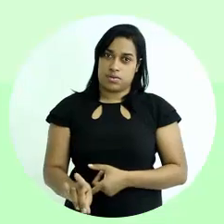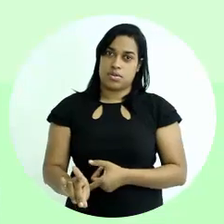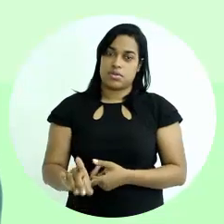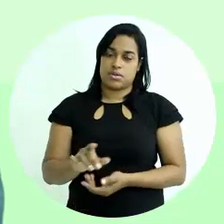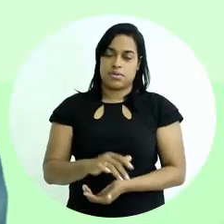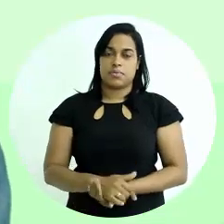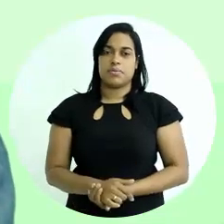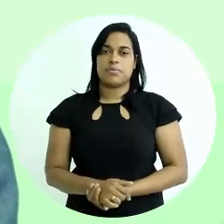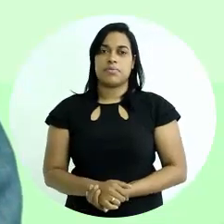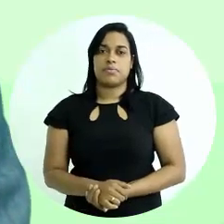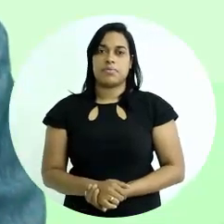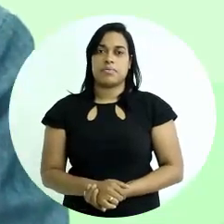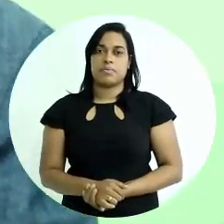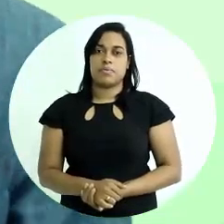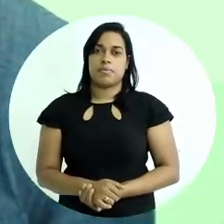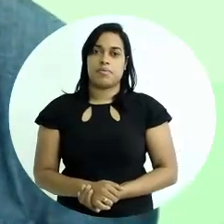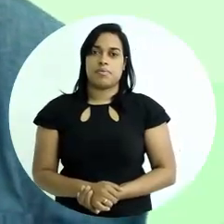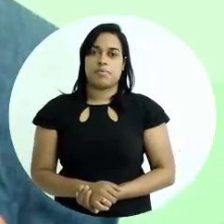deficiência